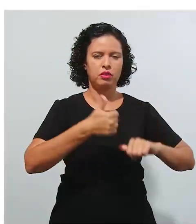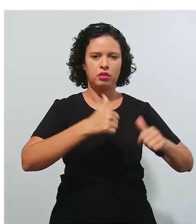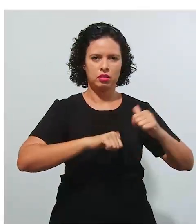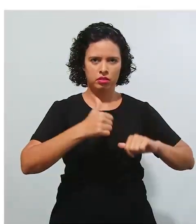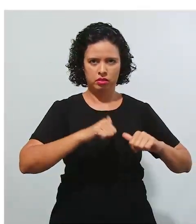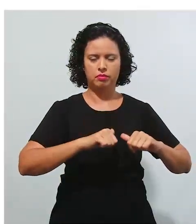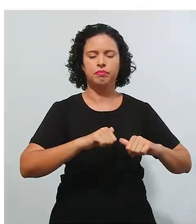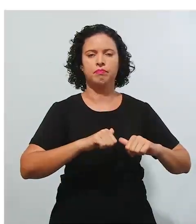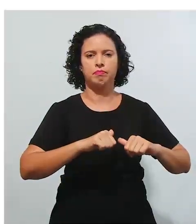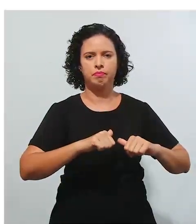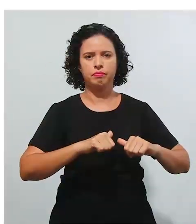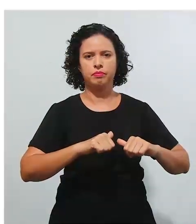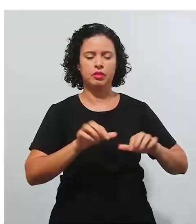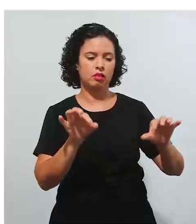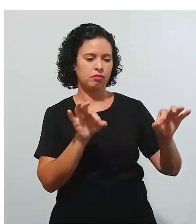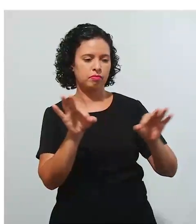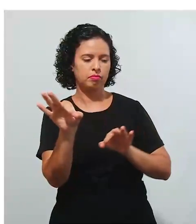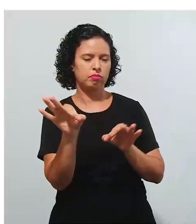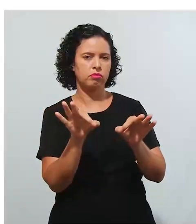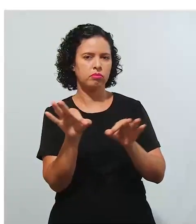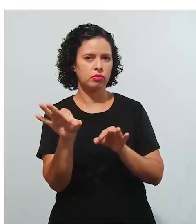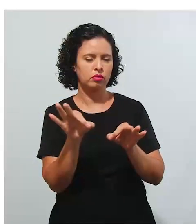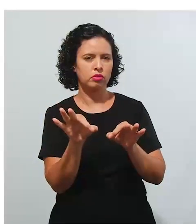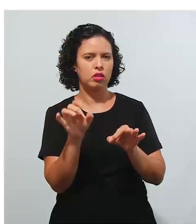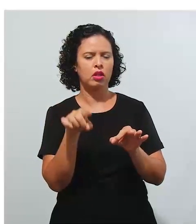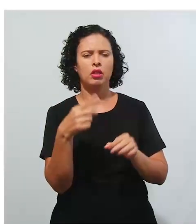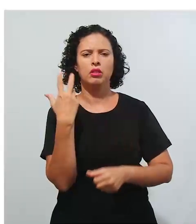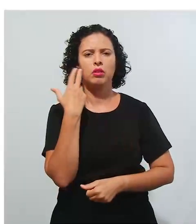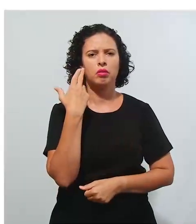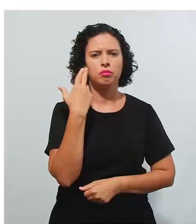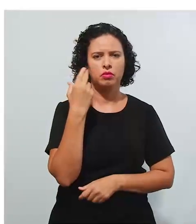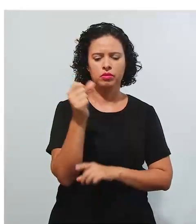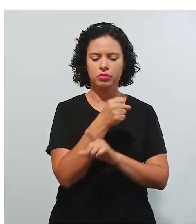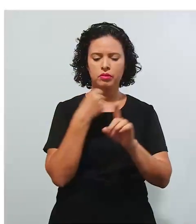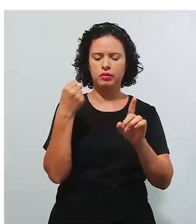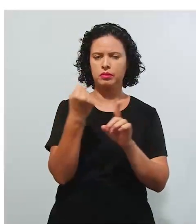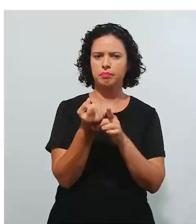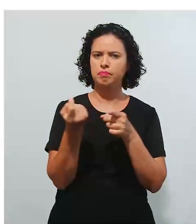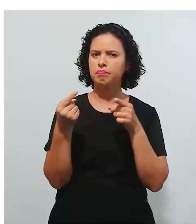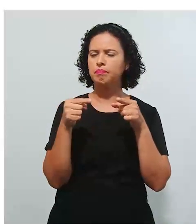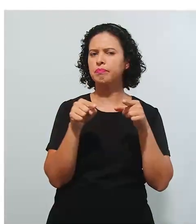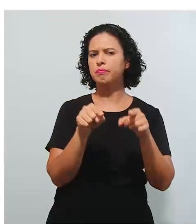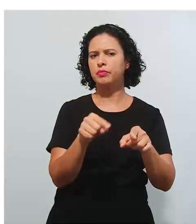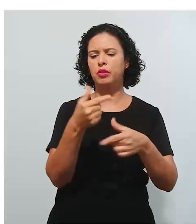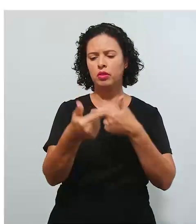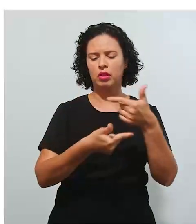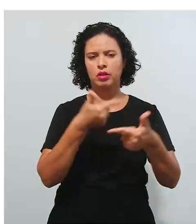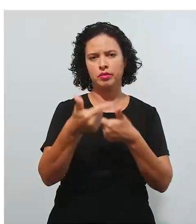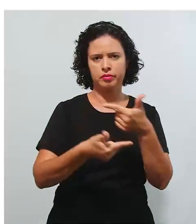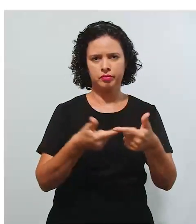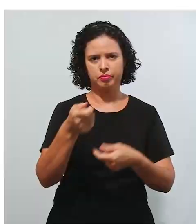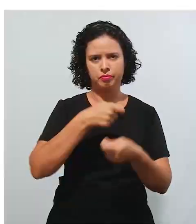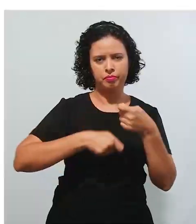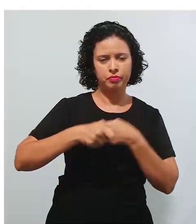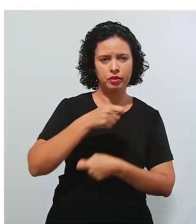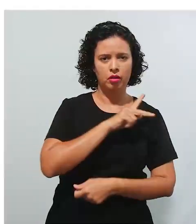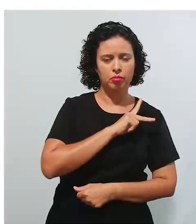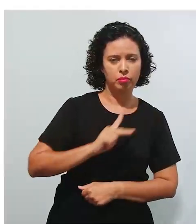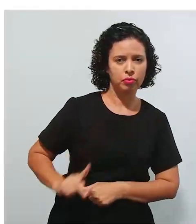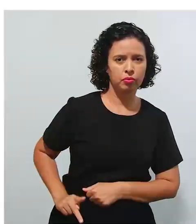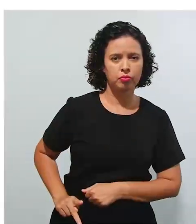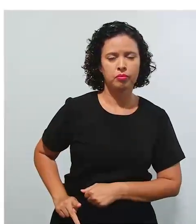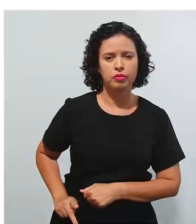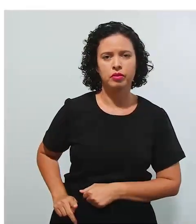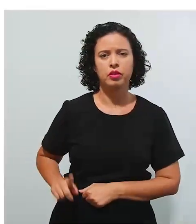nações desenvolvidas e organizadas, é comum que a sociedade acompanhe o trabalho da administração pública, que se mostra